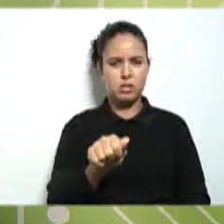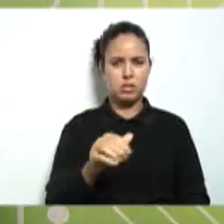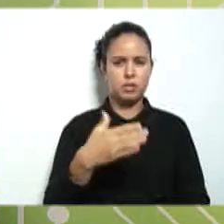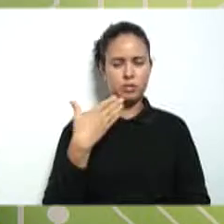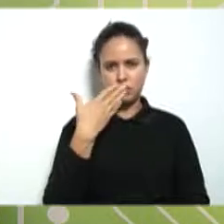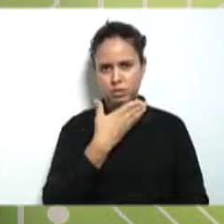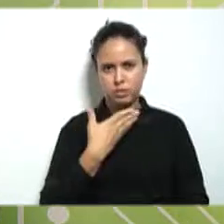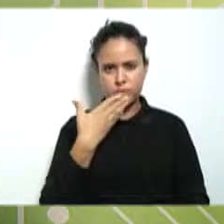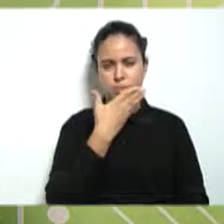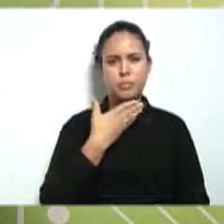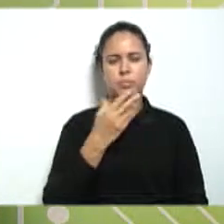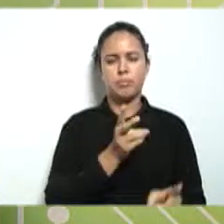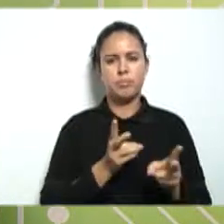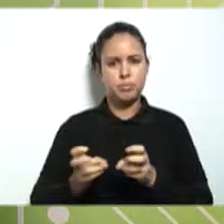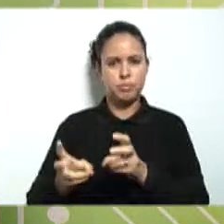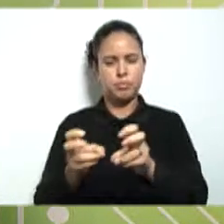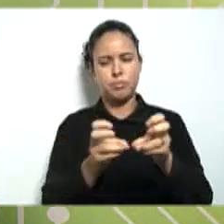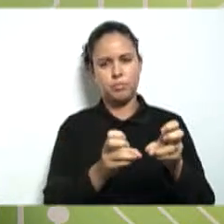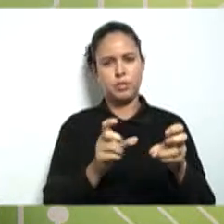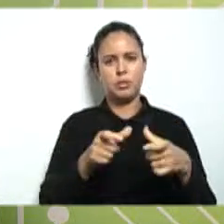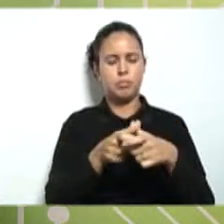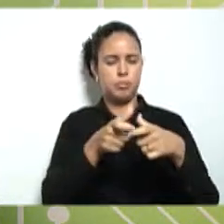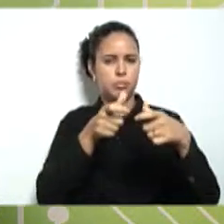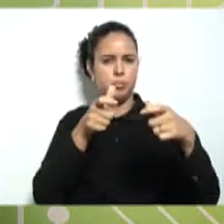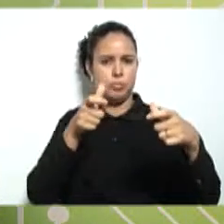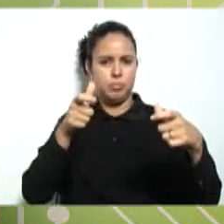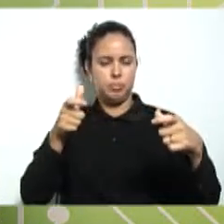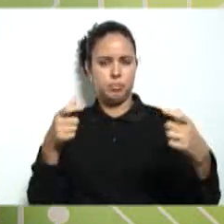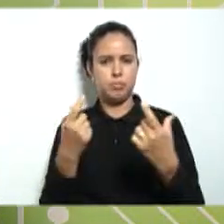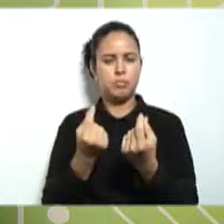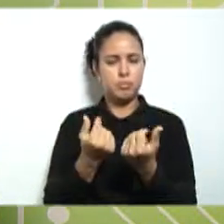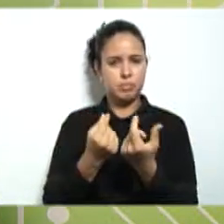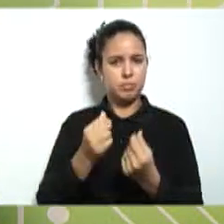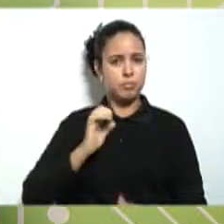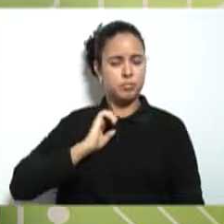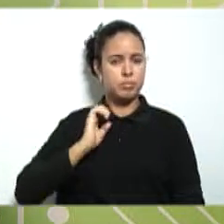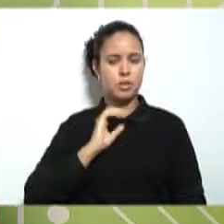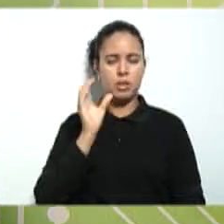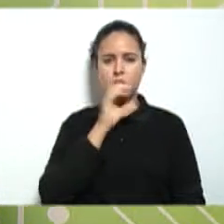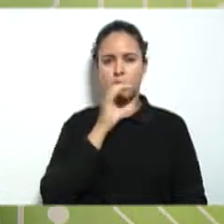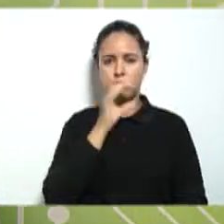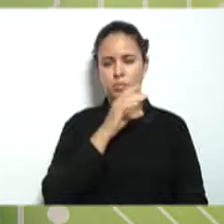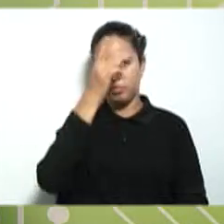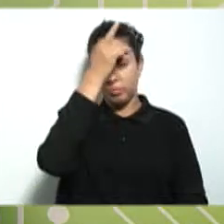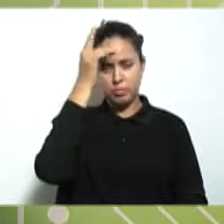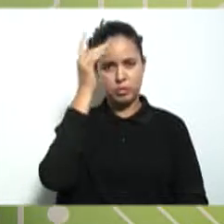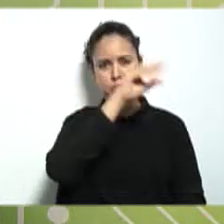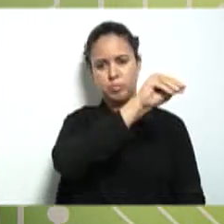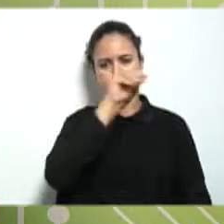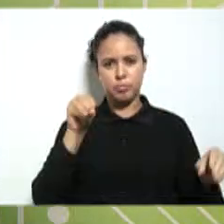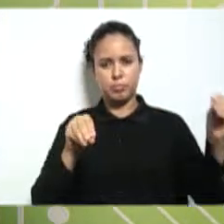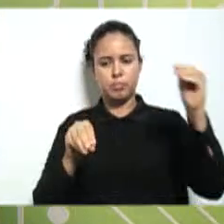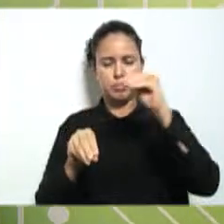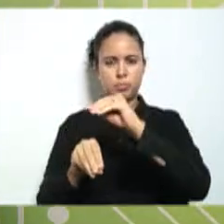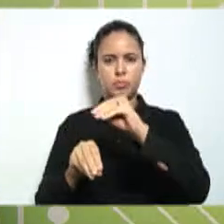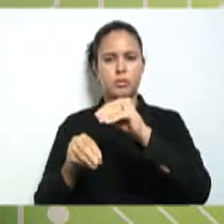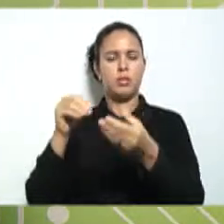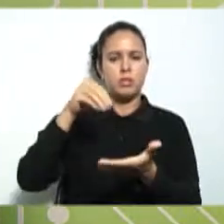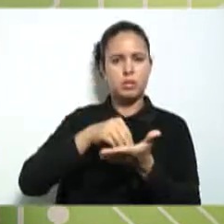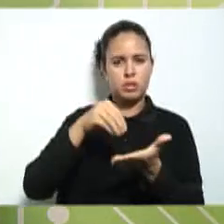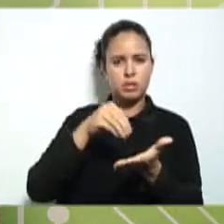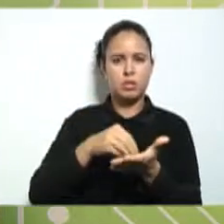explorar a cana-de-açúcar e começa a ser uma região de muito enriquecimento rápido. As pessoas vão migrar para o Nordeste sem necessariamente uma